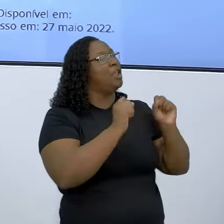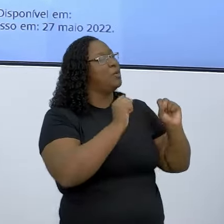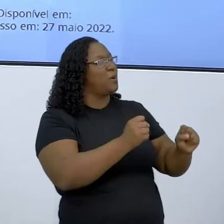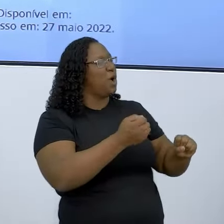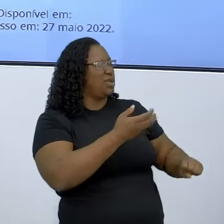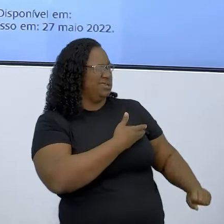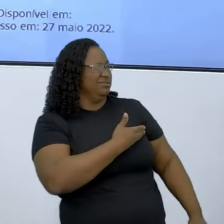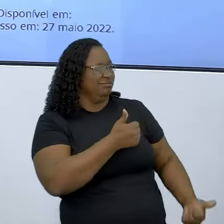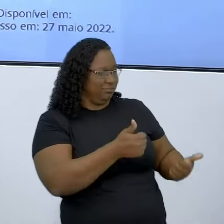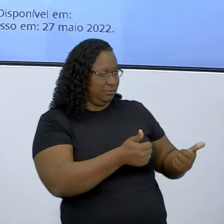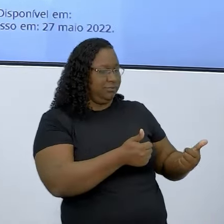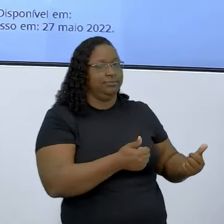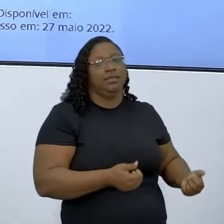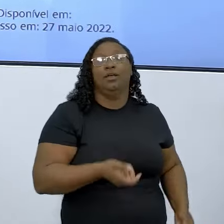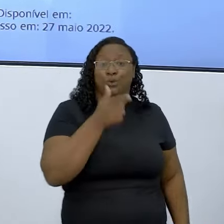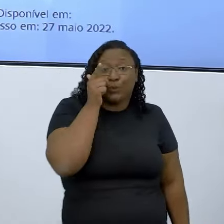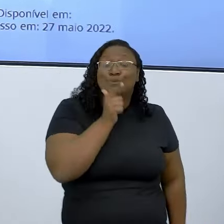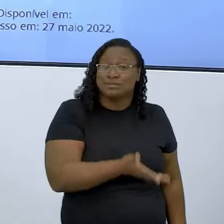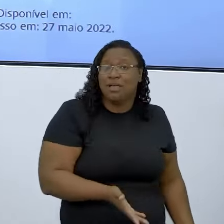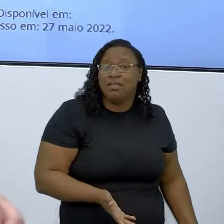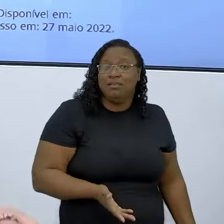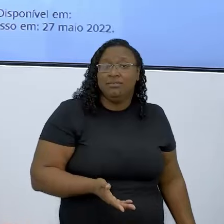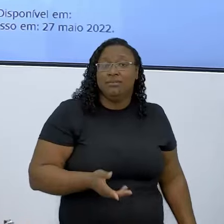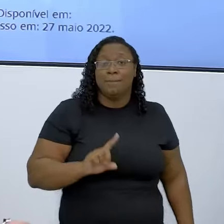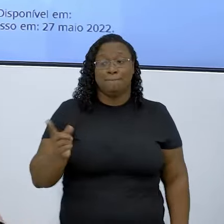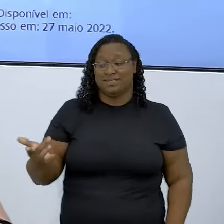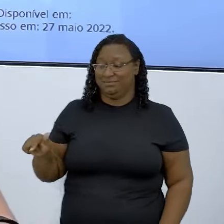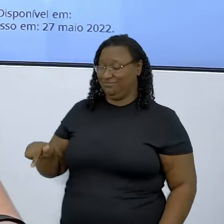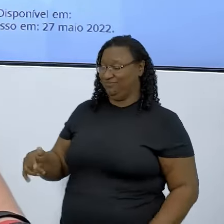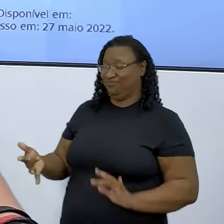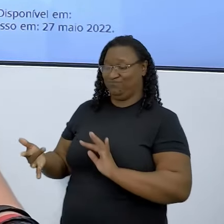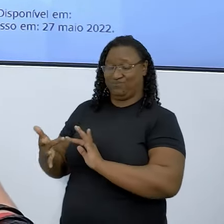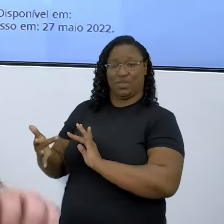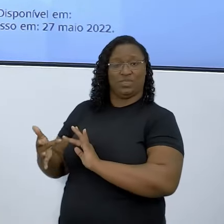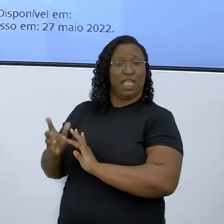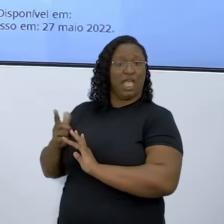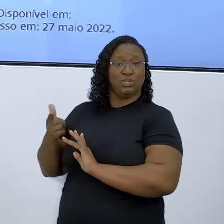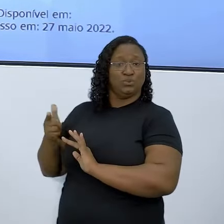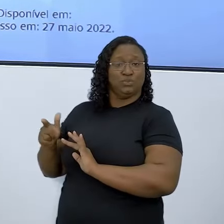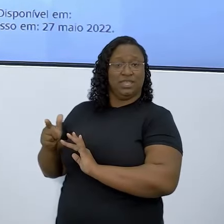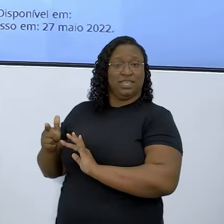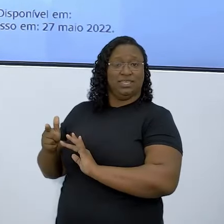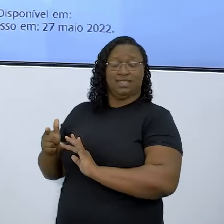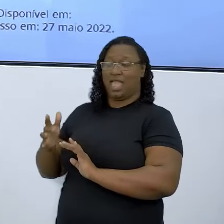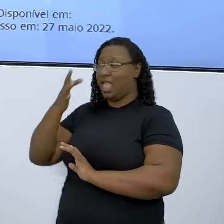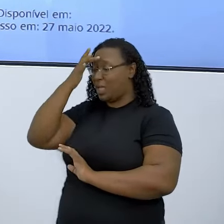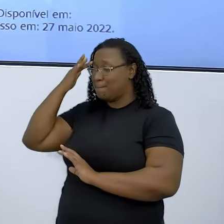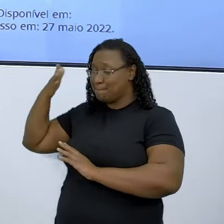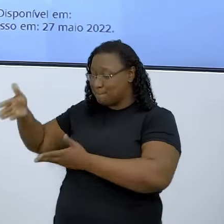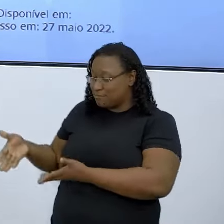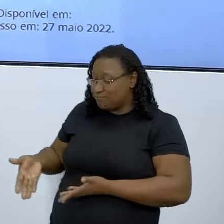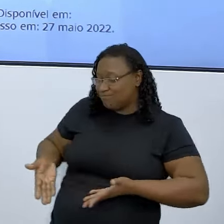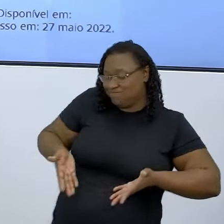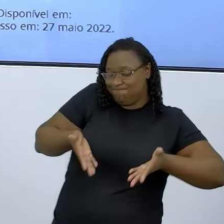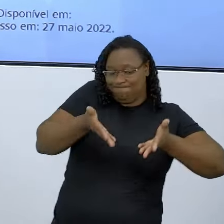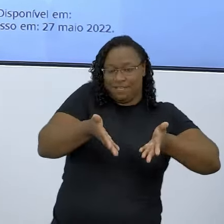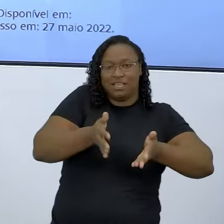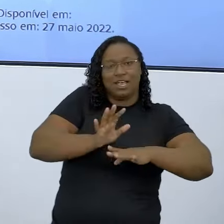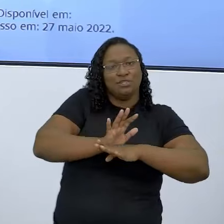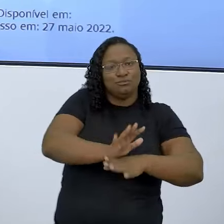se você não tem relação com ninguém, se você não tem o QI, né? O quem indica, você não tem todos esses processos, você